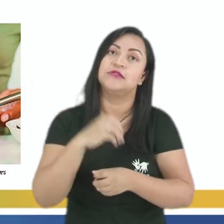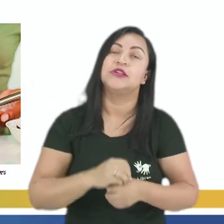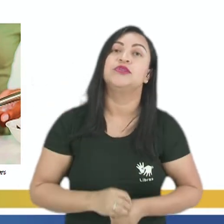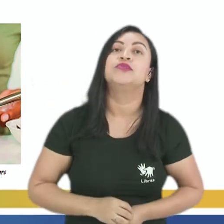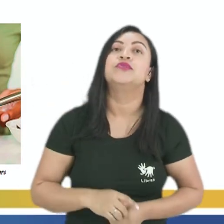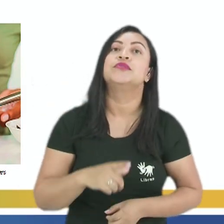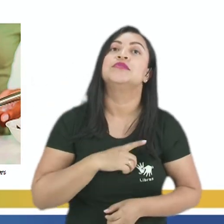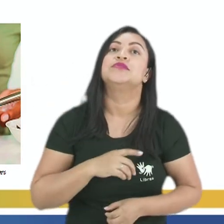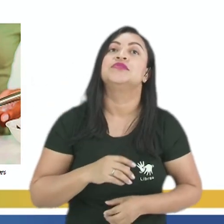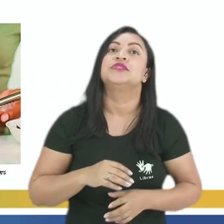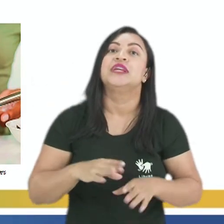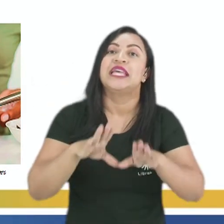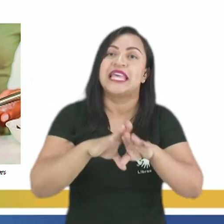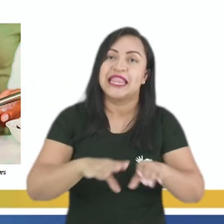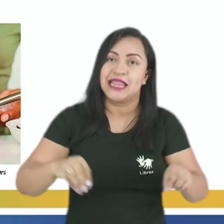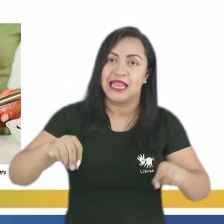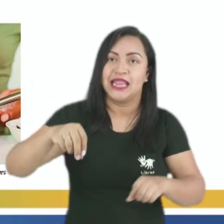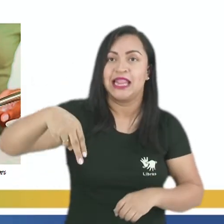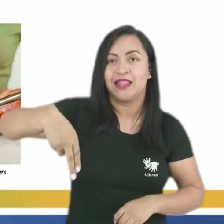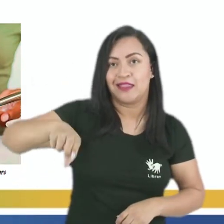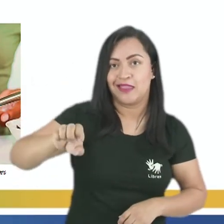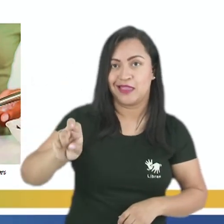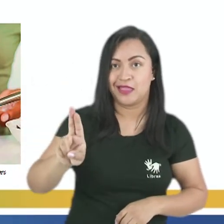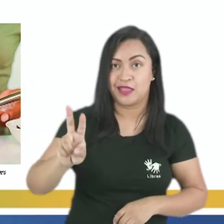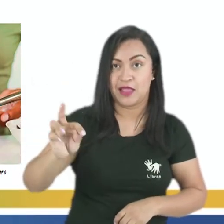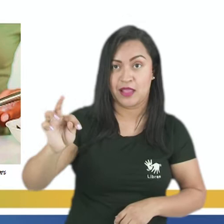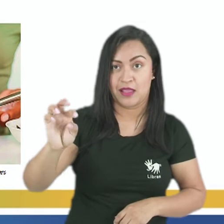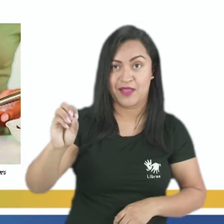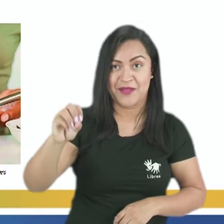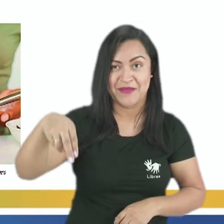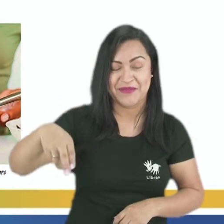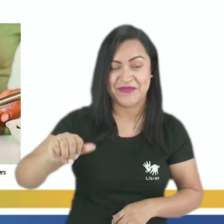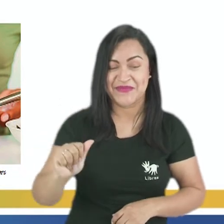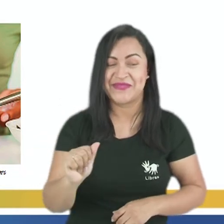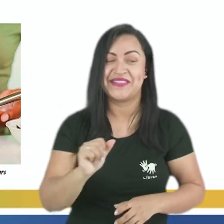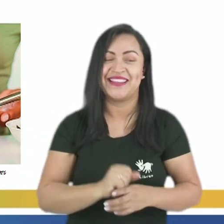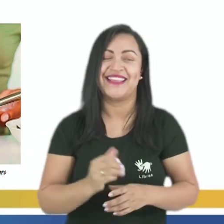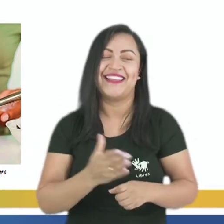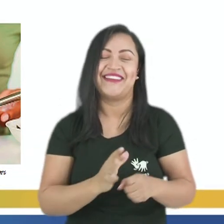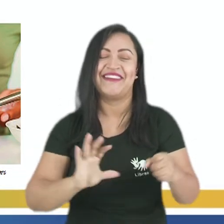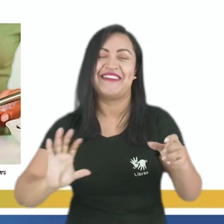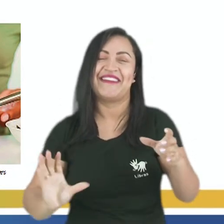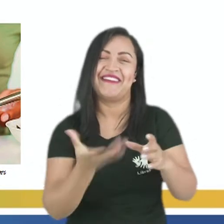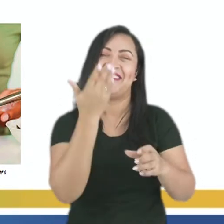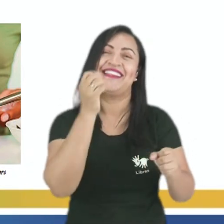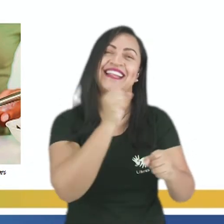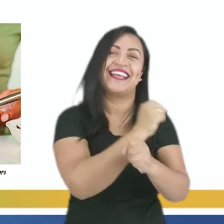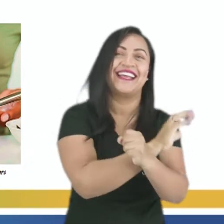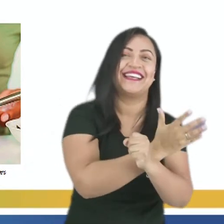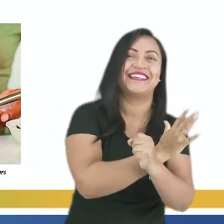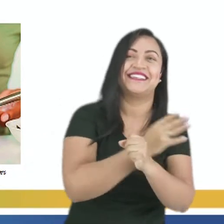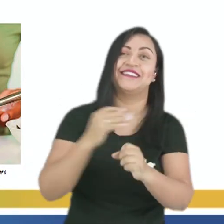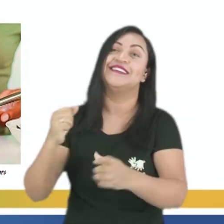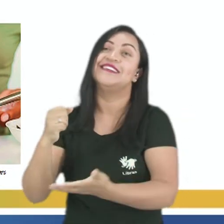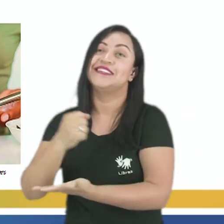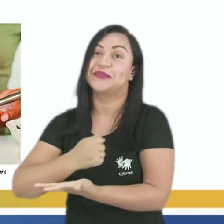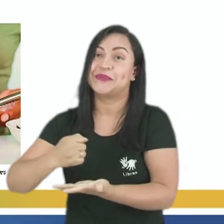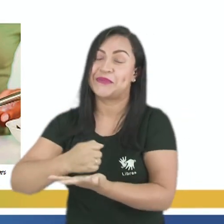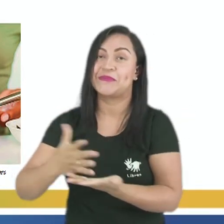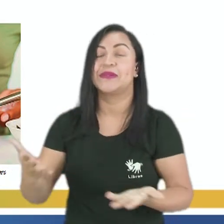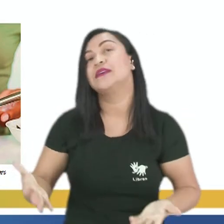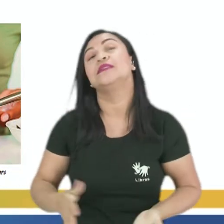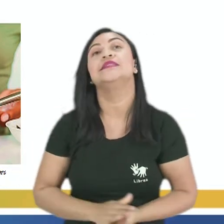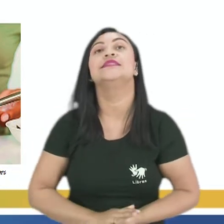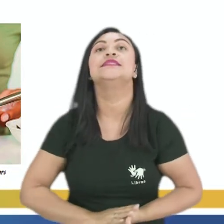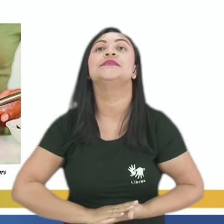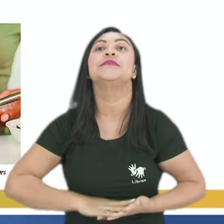de neutralização, uma reação que ocorre entre um ácido e uma base. A principal característica dos